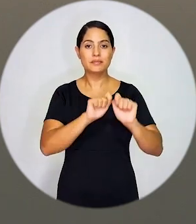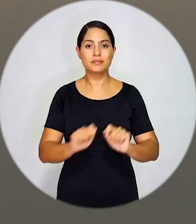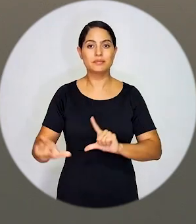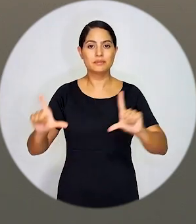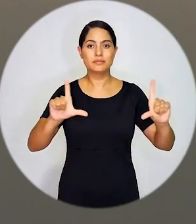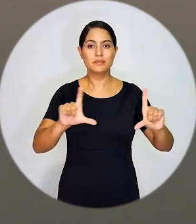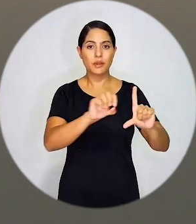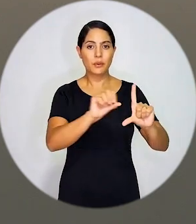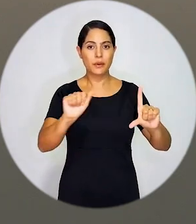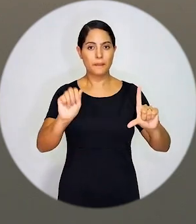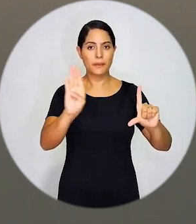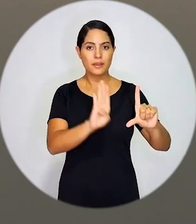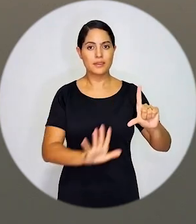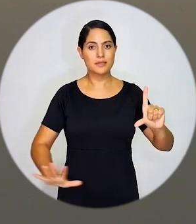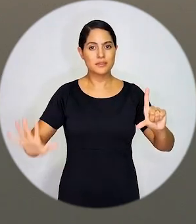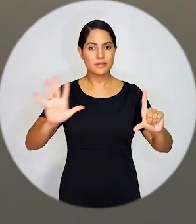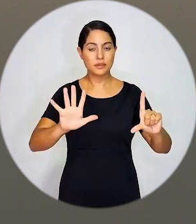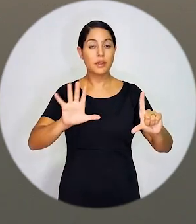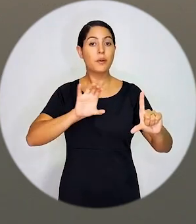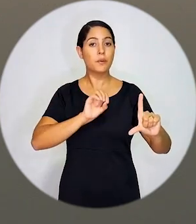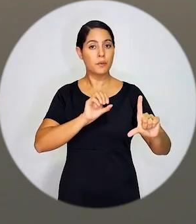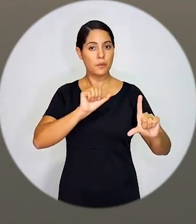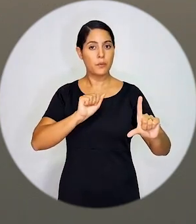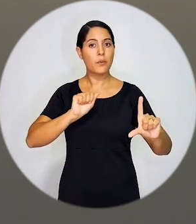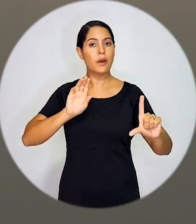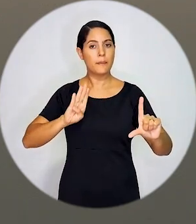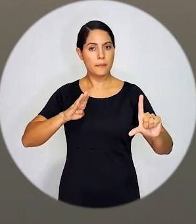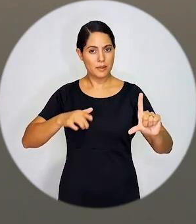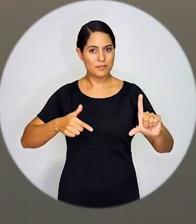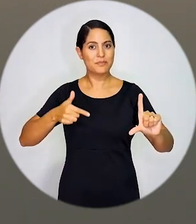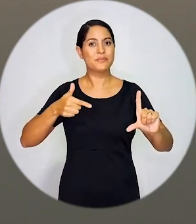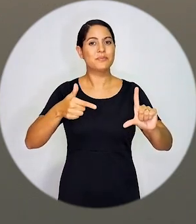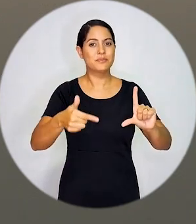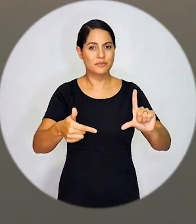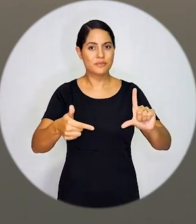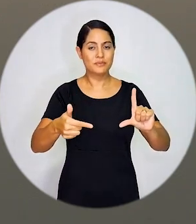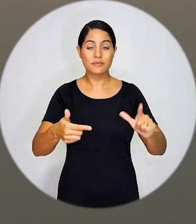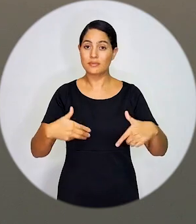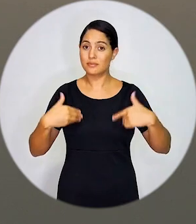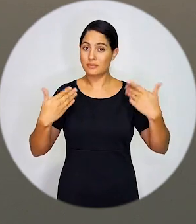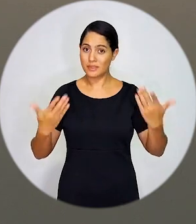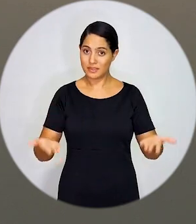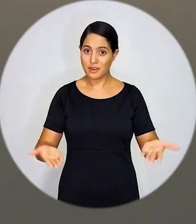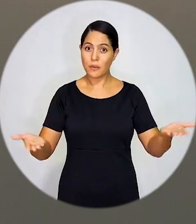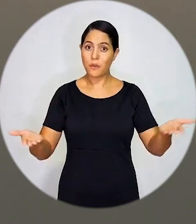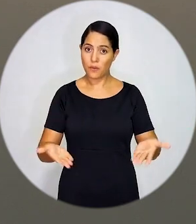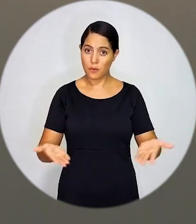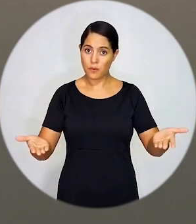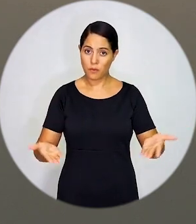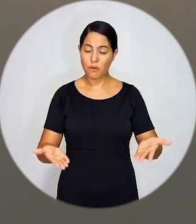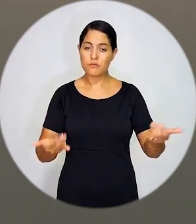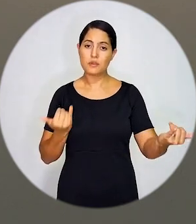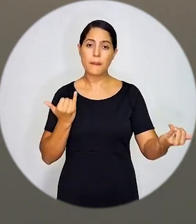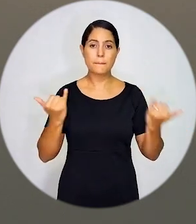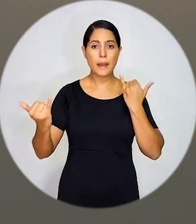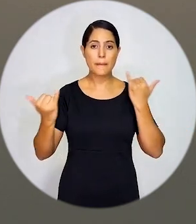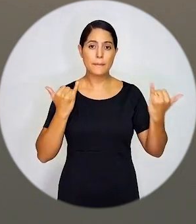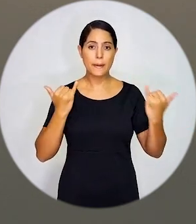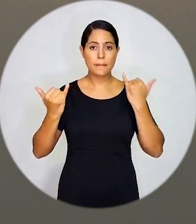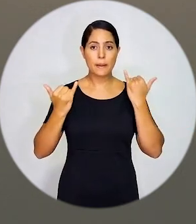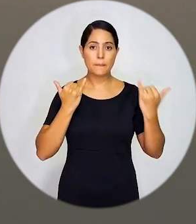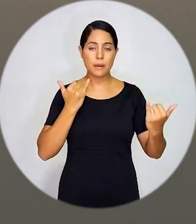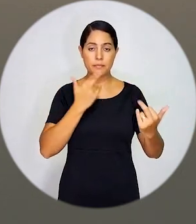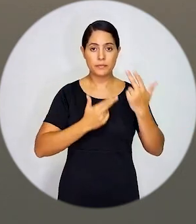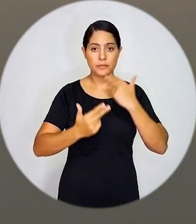Olá, esse é o programa OAB Nacional, uma produção e realização da Ordem dos Advogados do Brasil. Aqui você fica